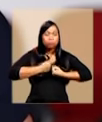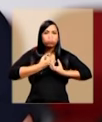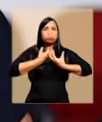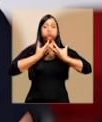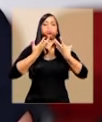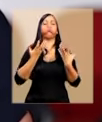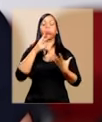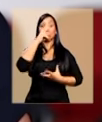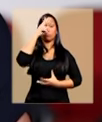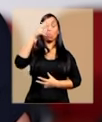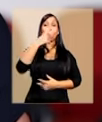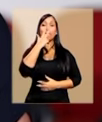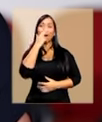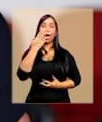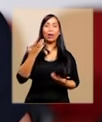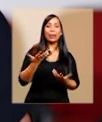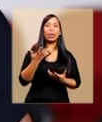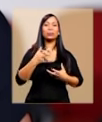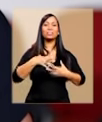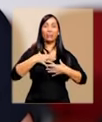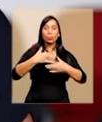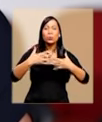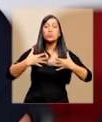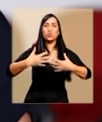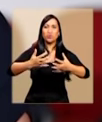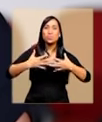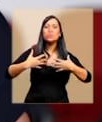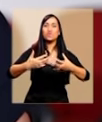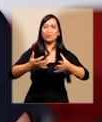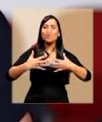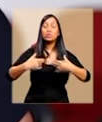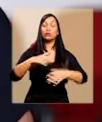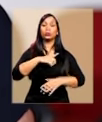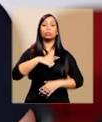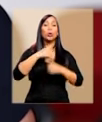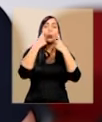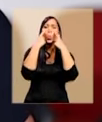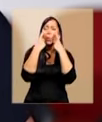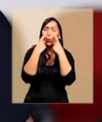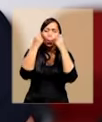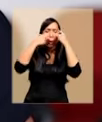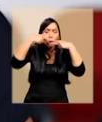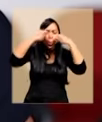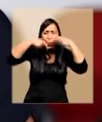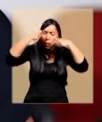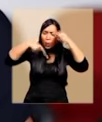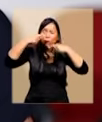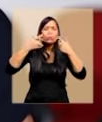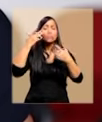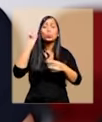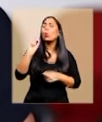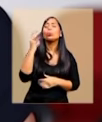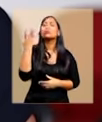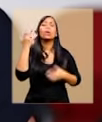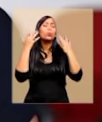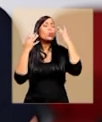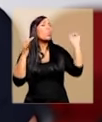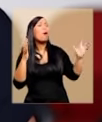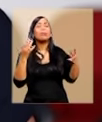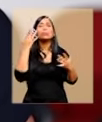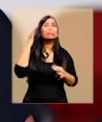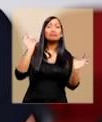de mim. A impressão que eu tive é que eu estava sendo sacudida mesmo, assim. E aí eu só chorava, e eu não sabia o que